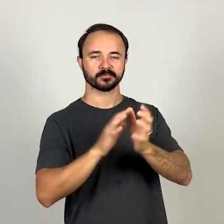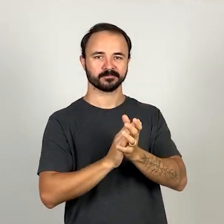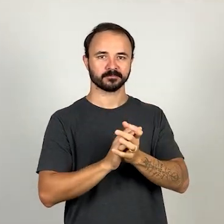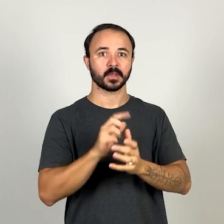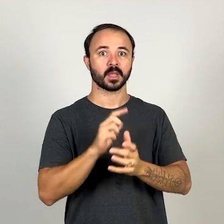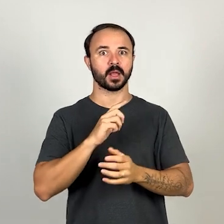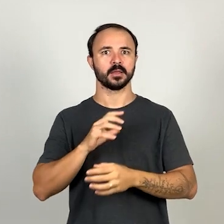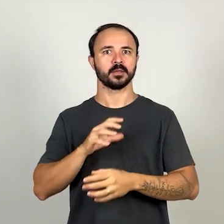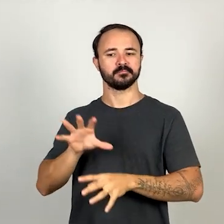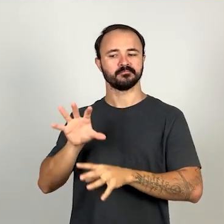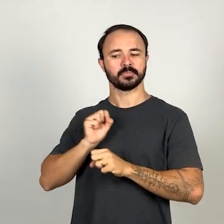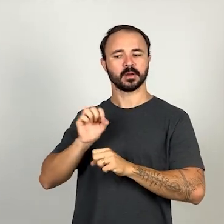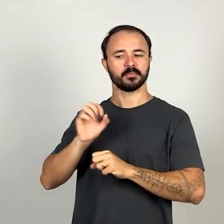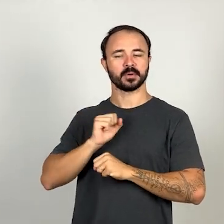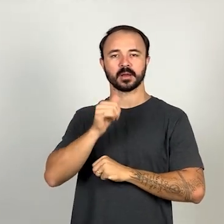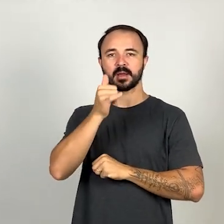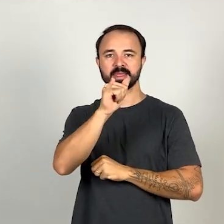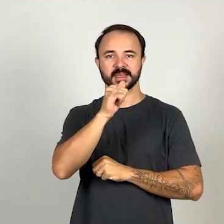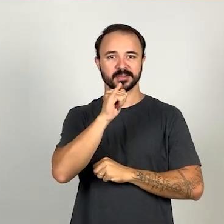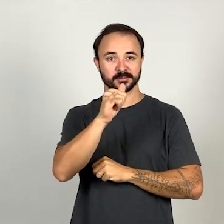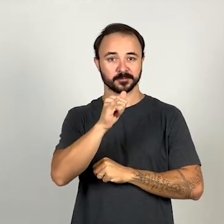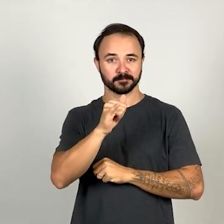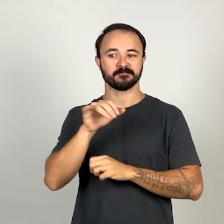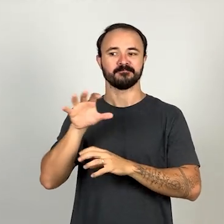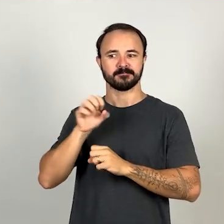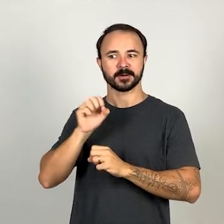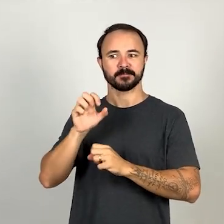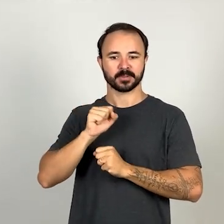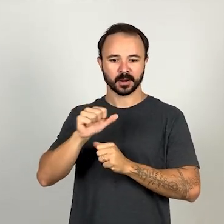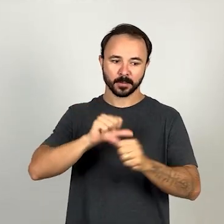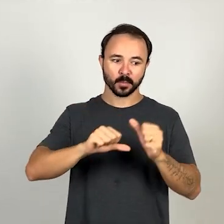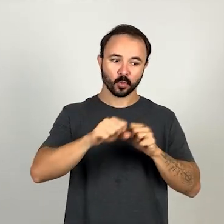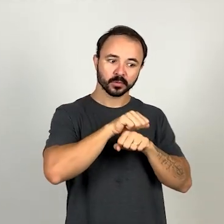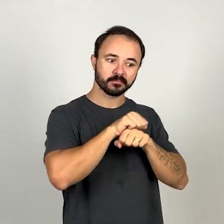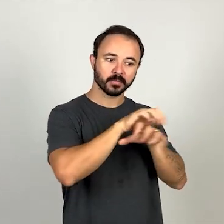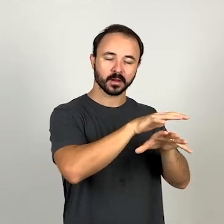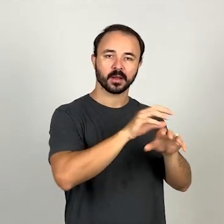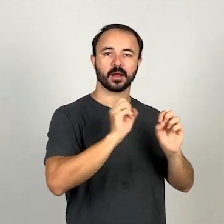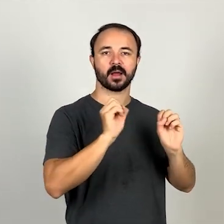pilhas e vai emitir energia luminosa.